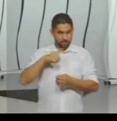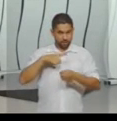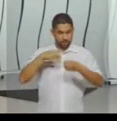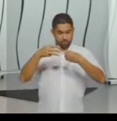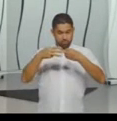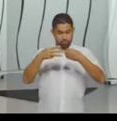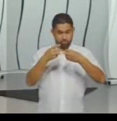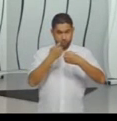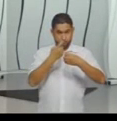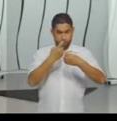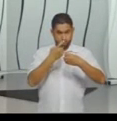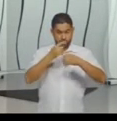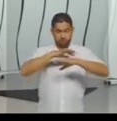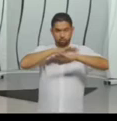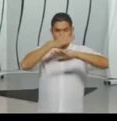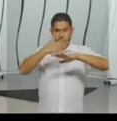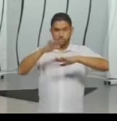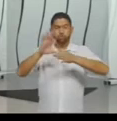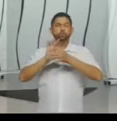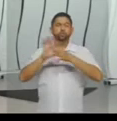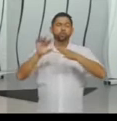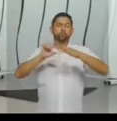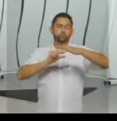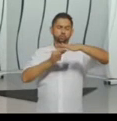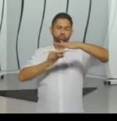regiões aquáticas. Essas algas também